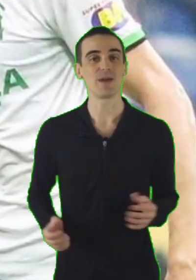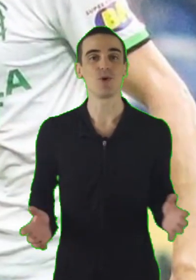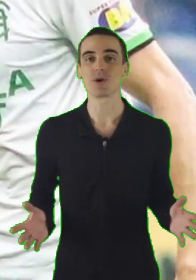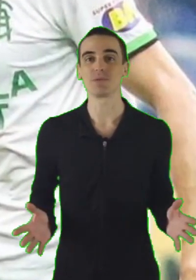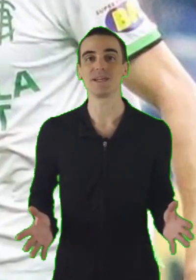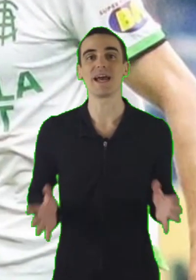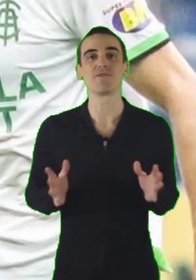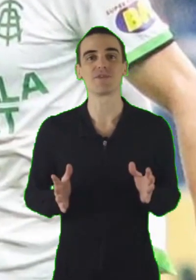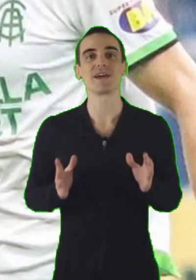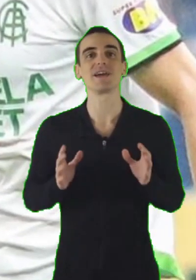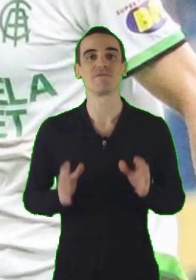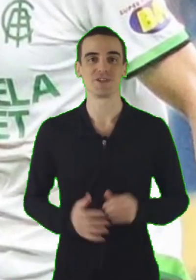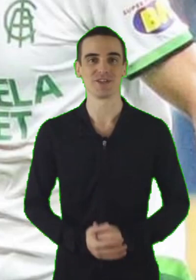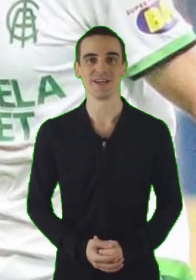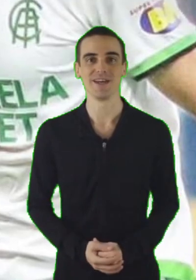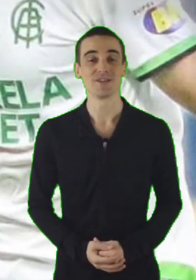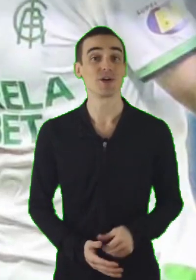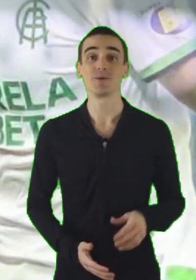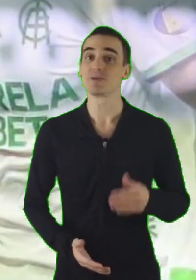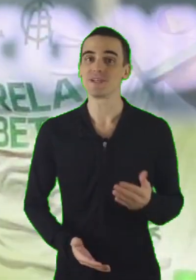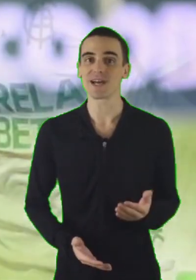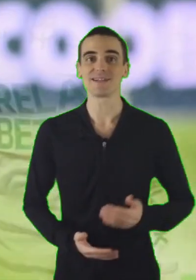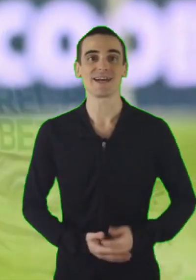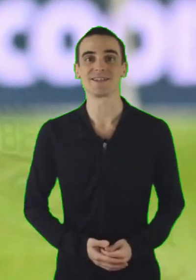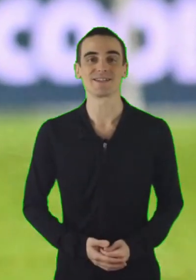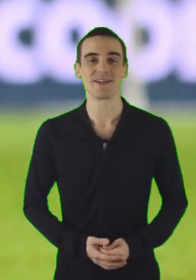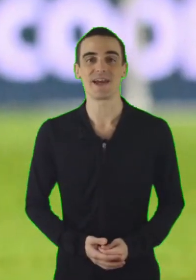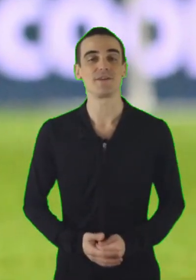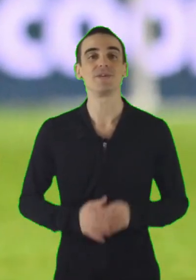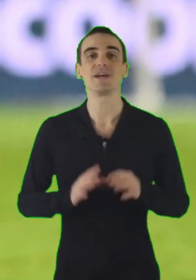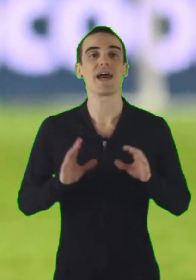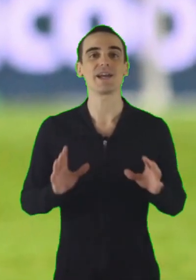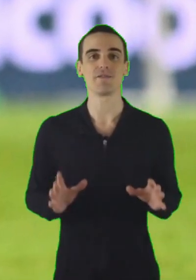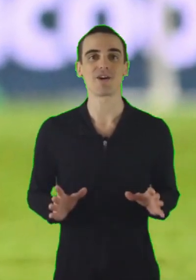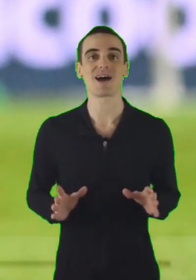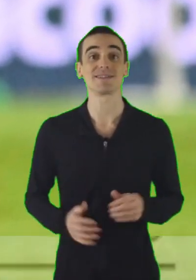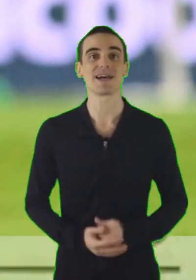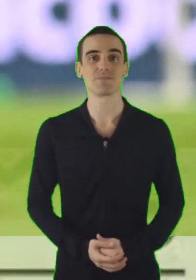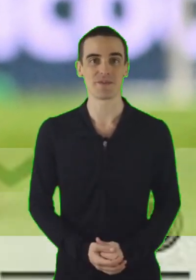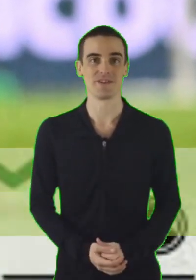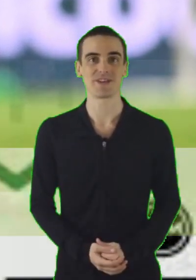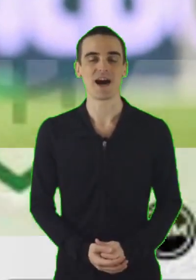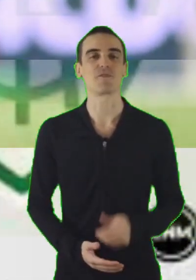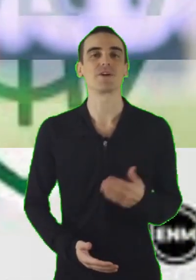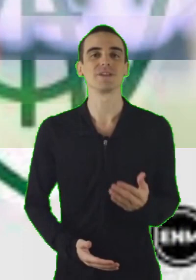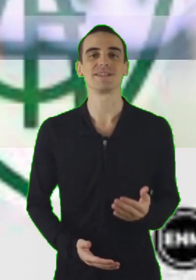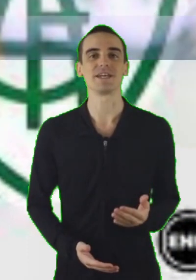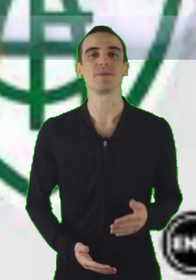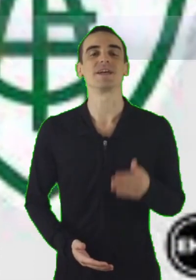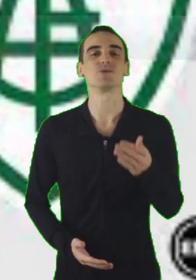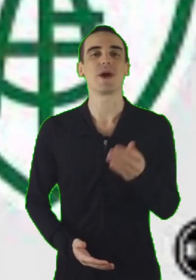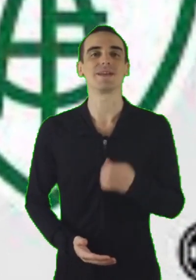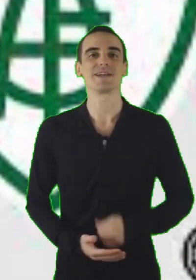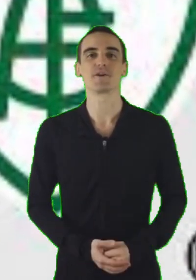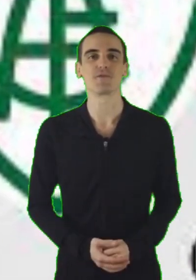que, de fato, não merecia sair de campo com a vitória. Ao contrário, o América Mineiro produziu o suficiente para vencer.